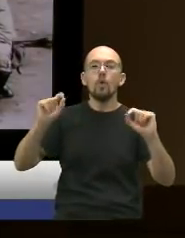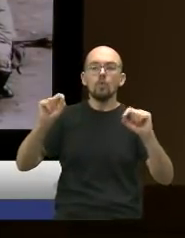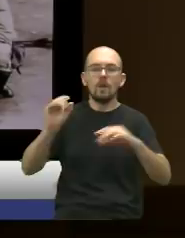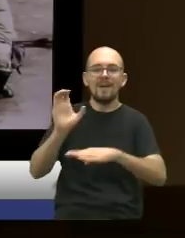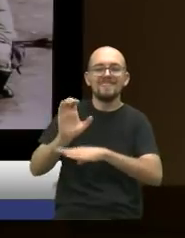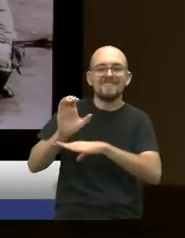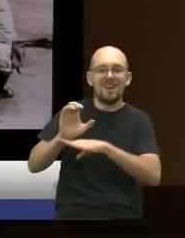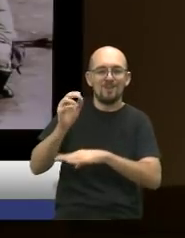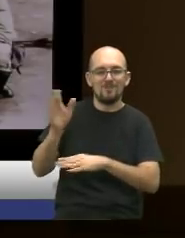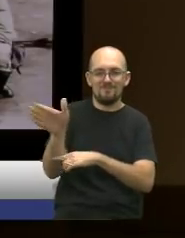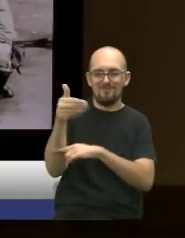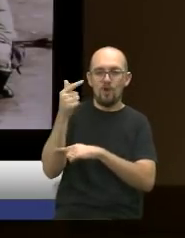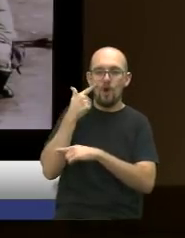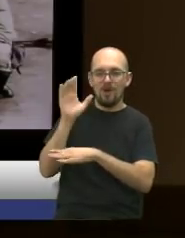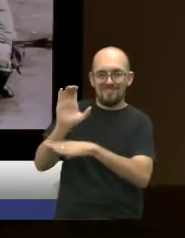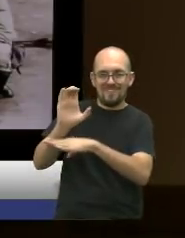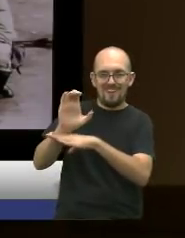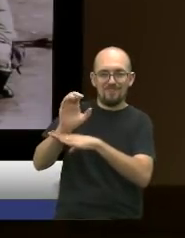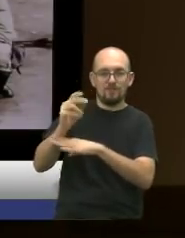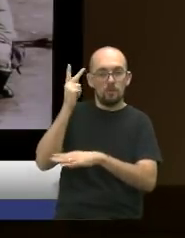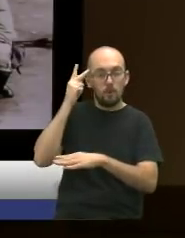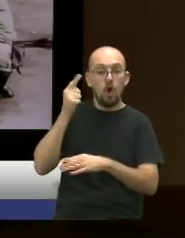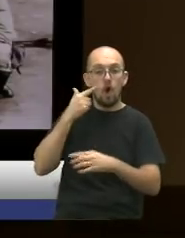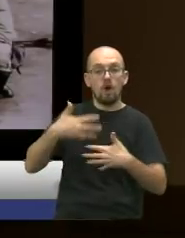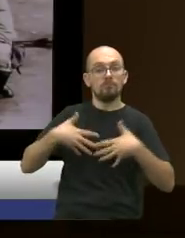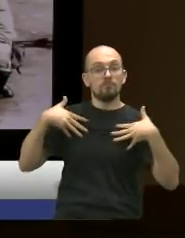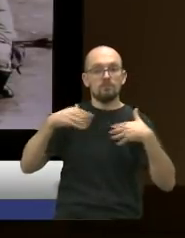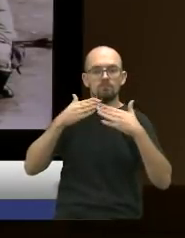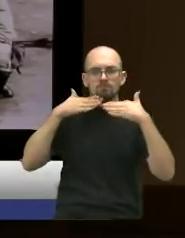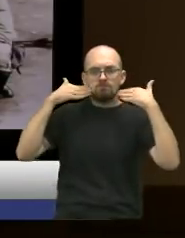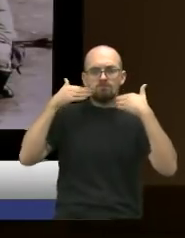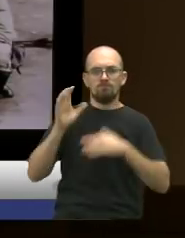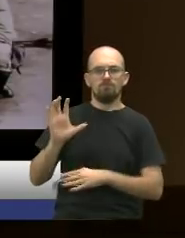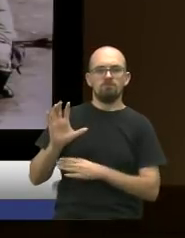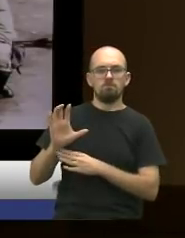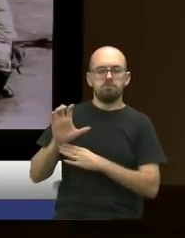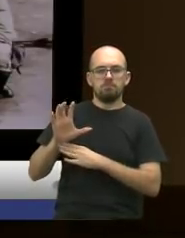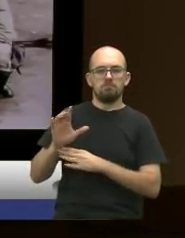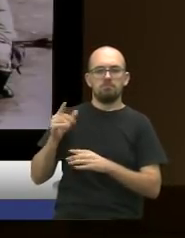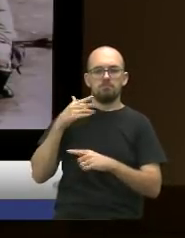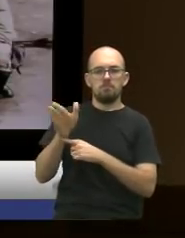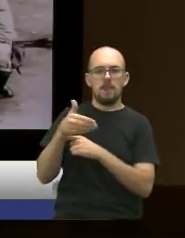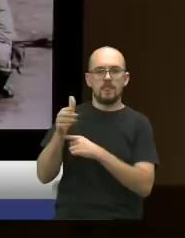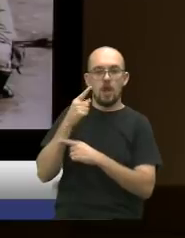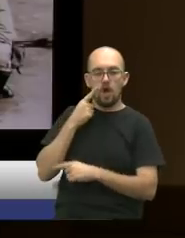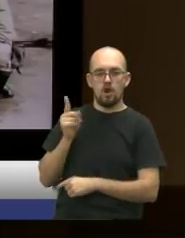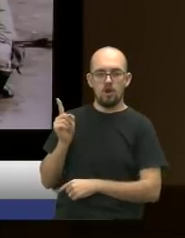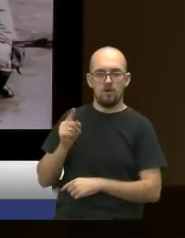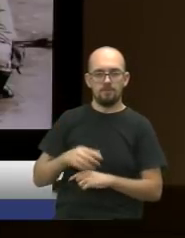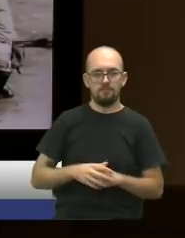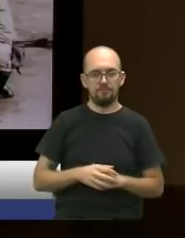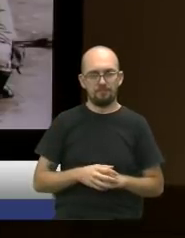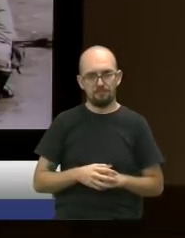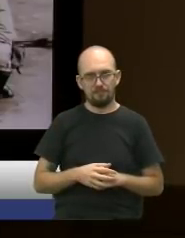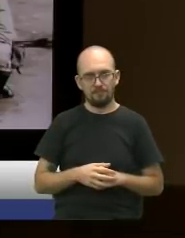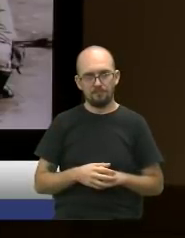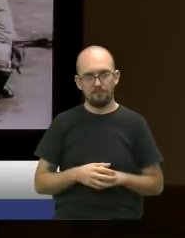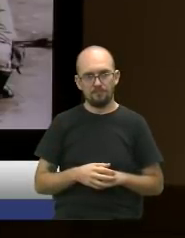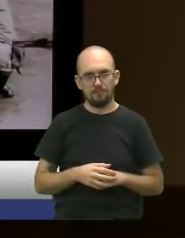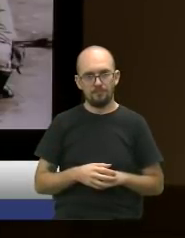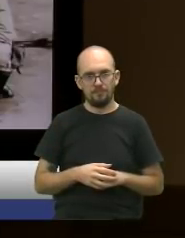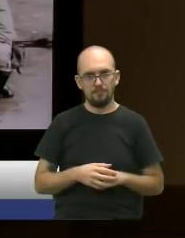paulista, fazendo pose. Olha o orgulho desses homens nessa pose. É justamente essa proposta que eu tenho para vocês